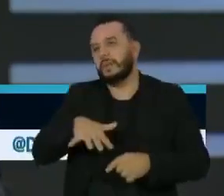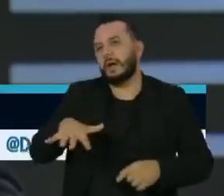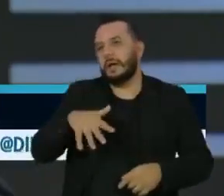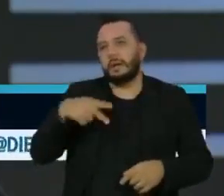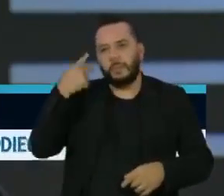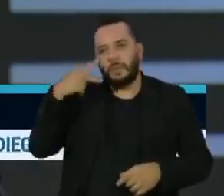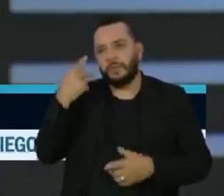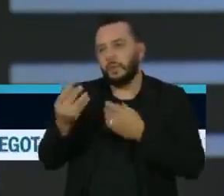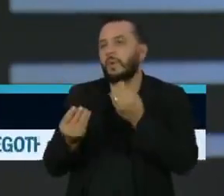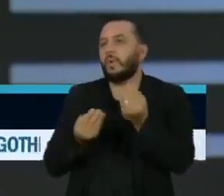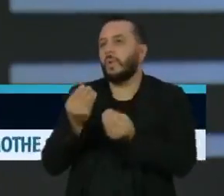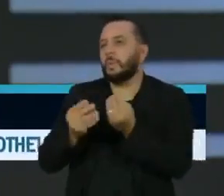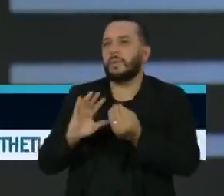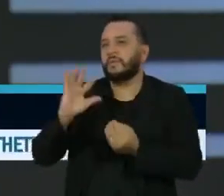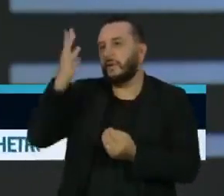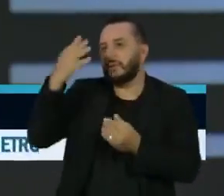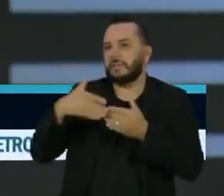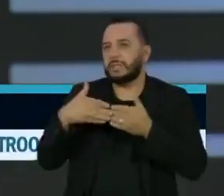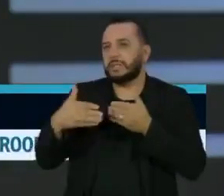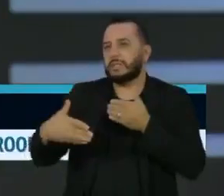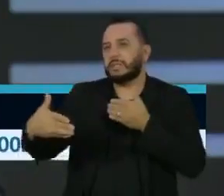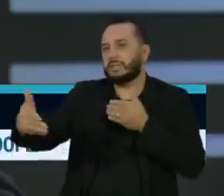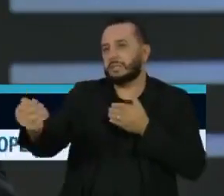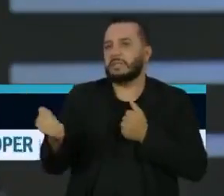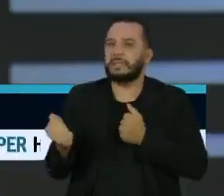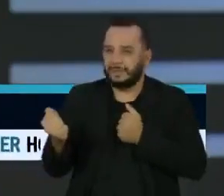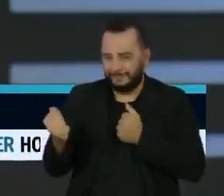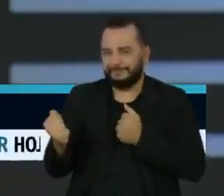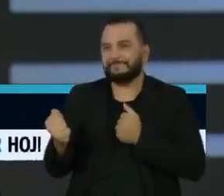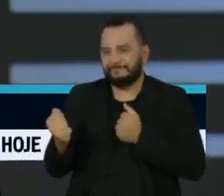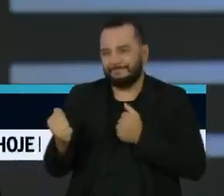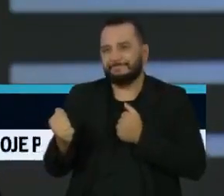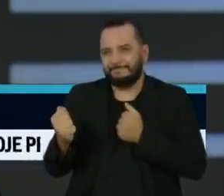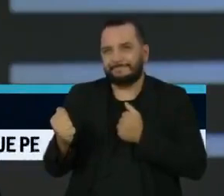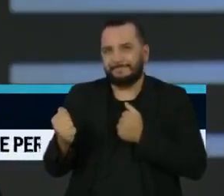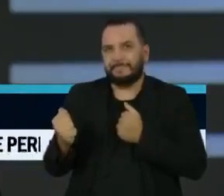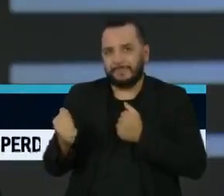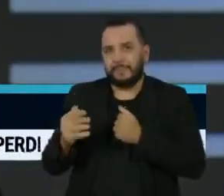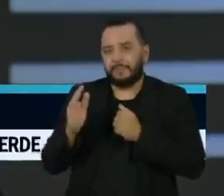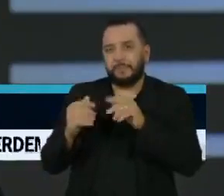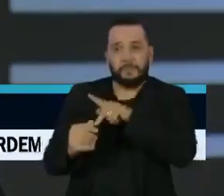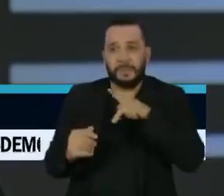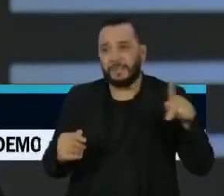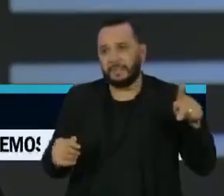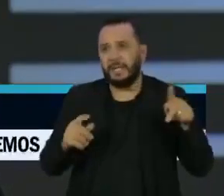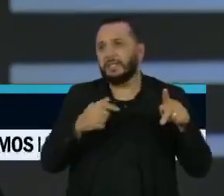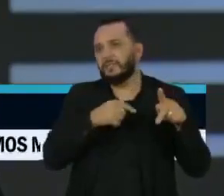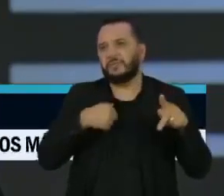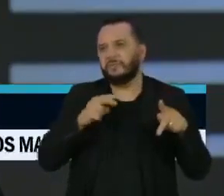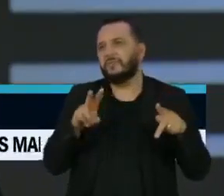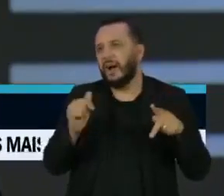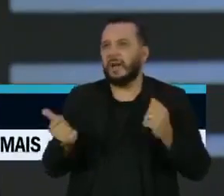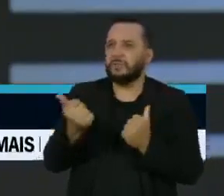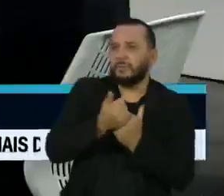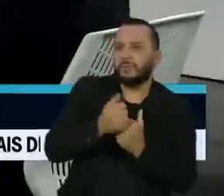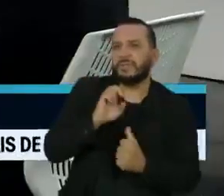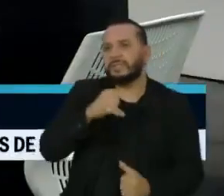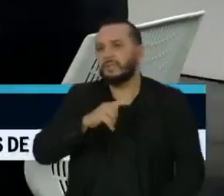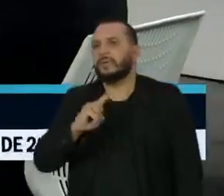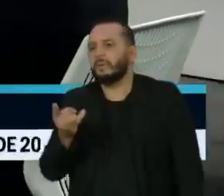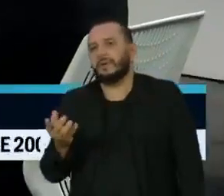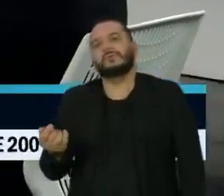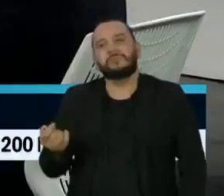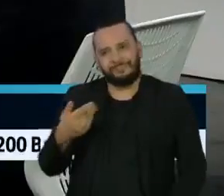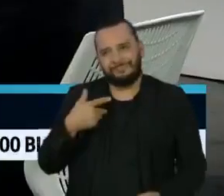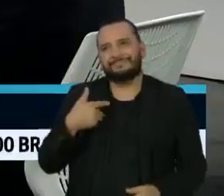relação ao que vai ocorrer na condução venda do principal espera de poder que o governo federal é isso